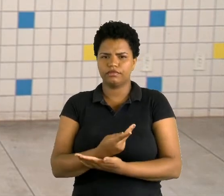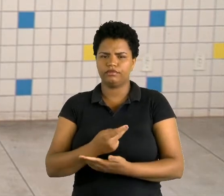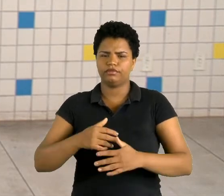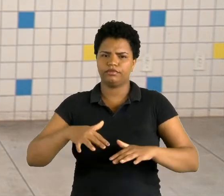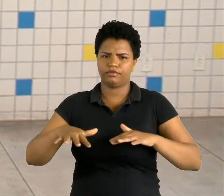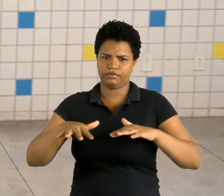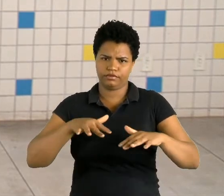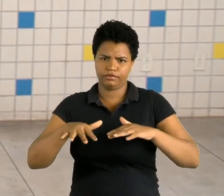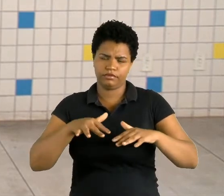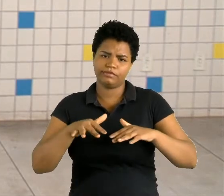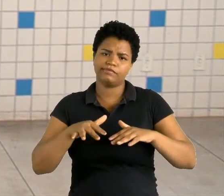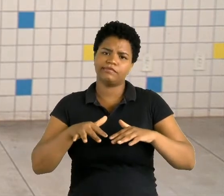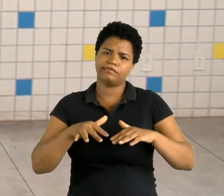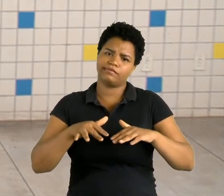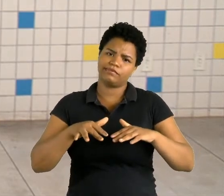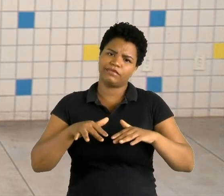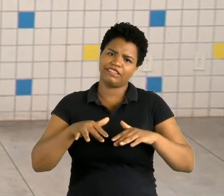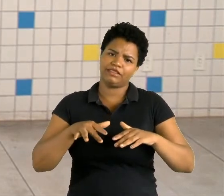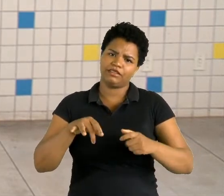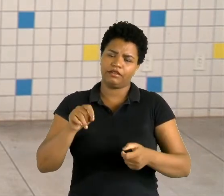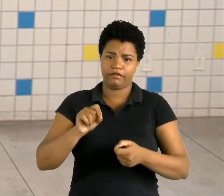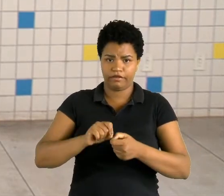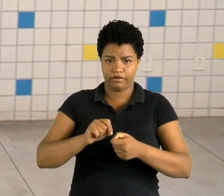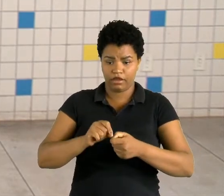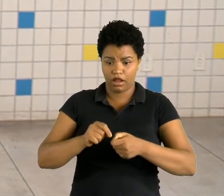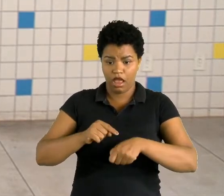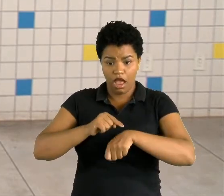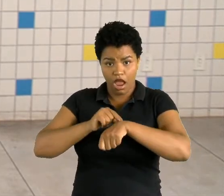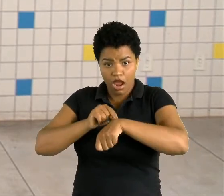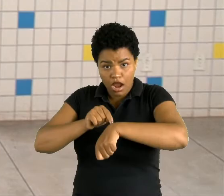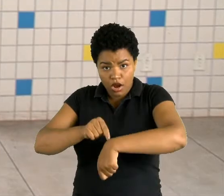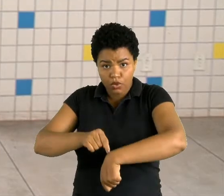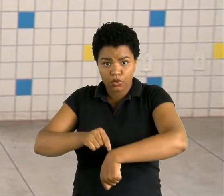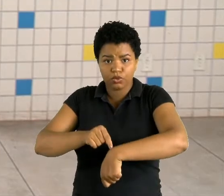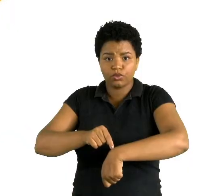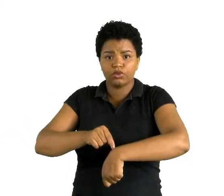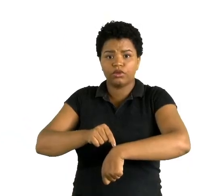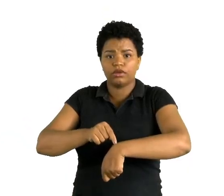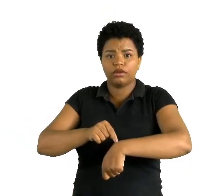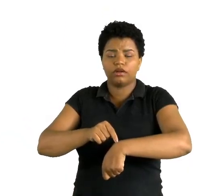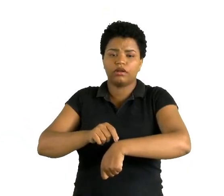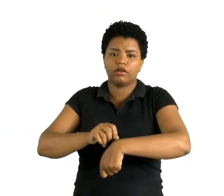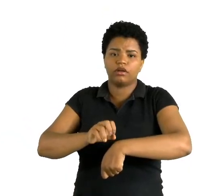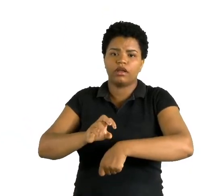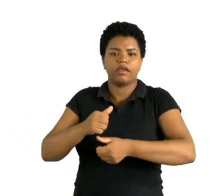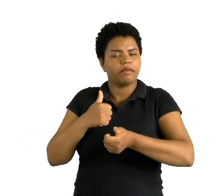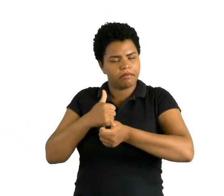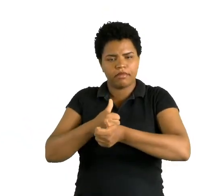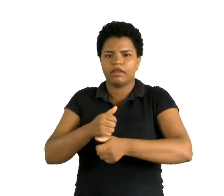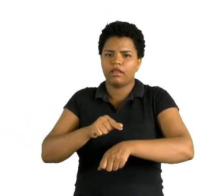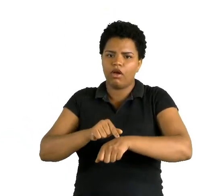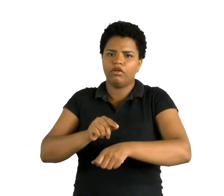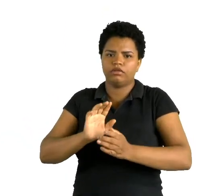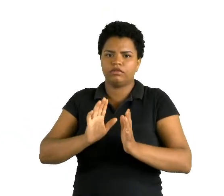que estão sendo realizadas nesse momento ou próximo da hora que está se falando. Por